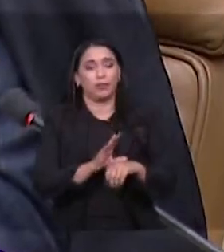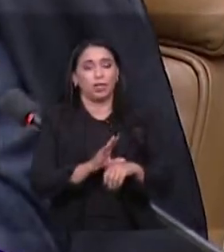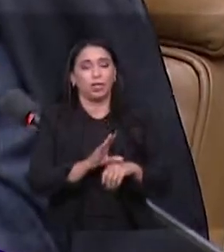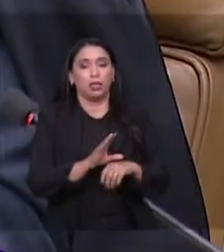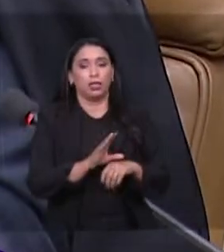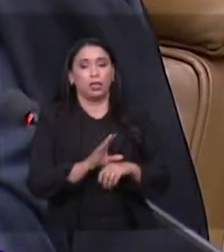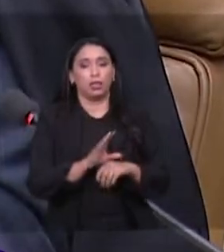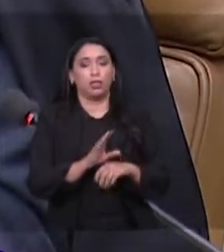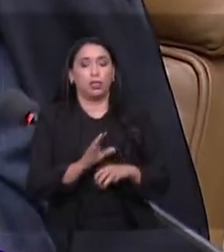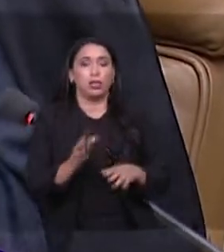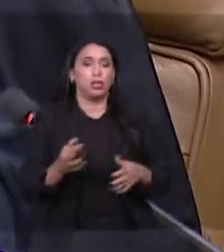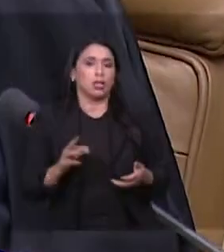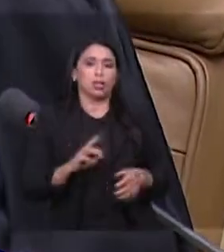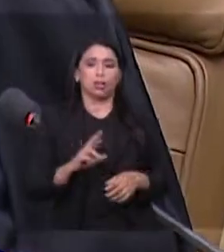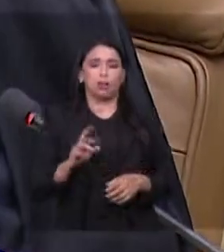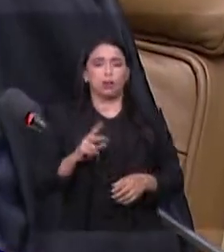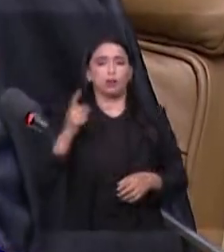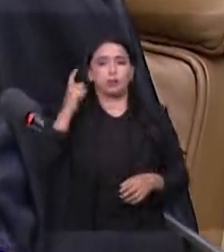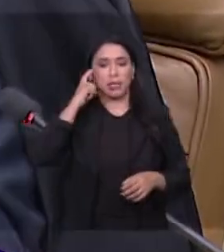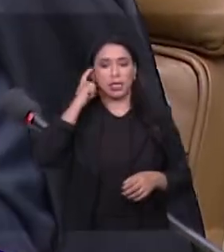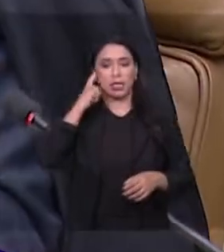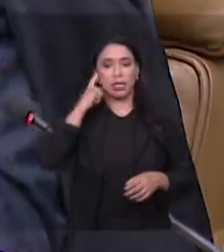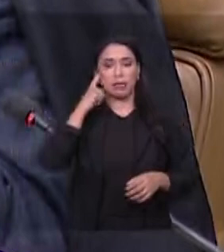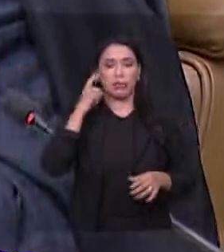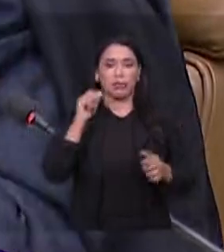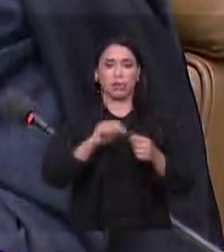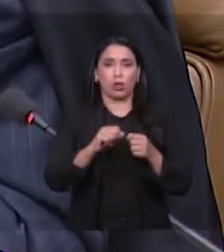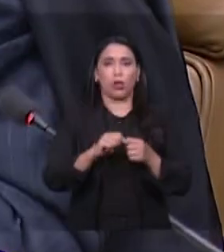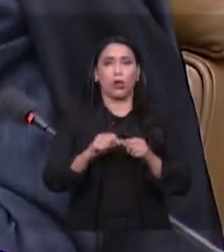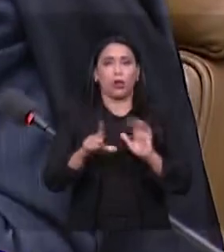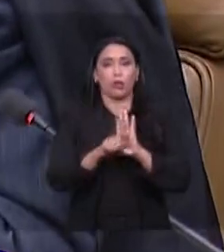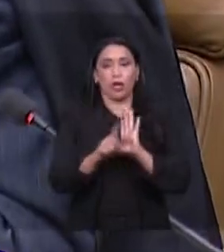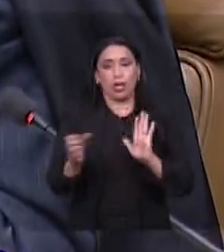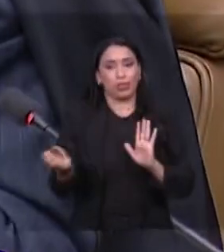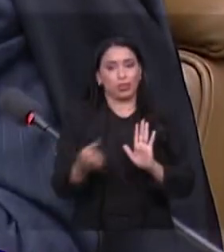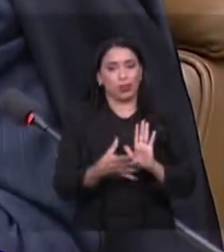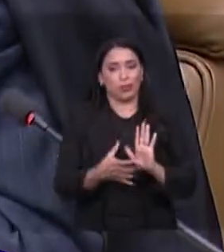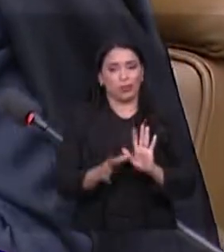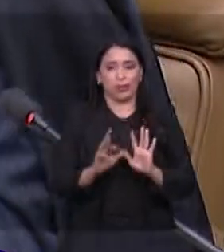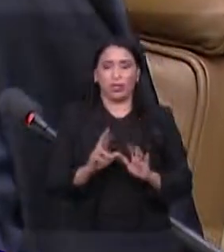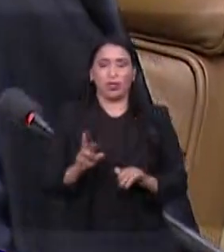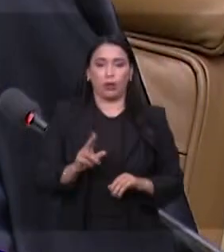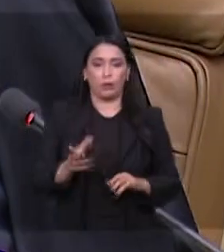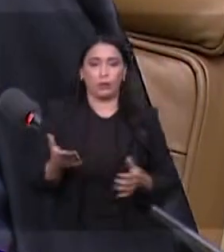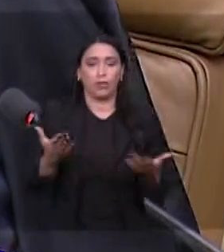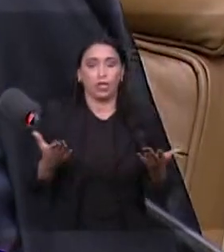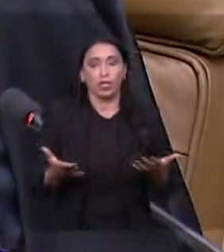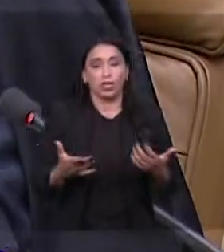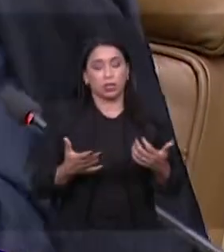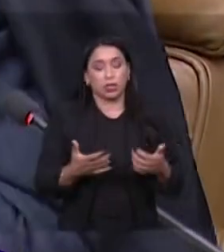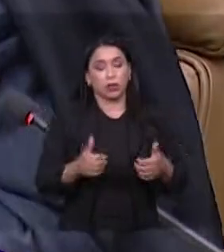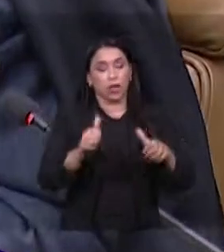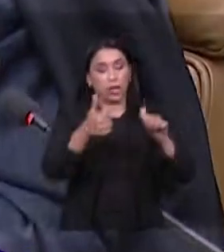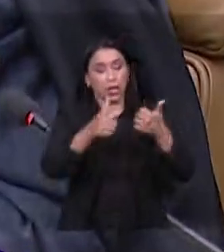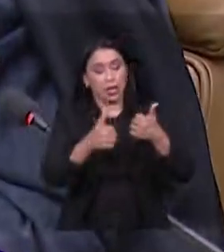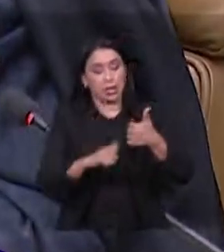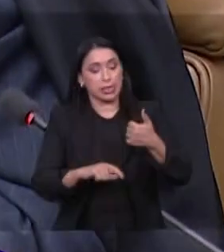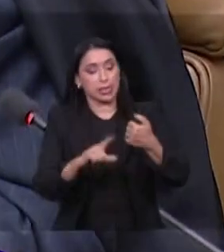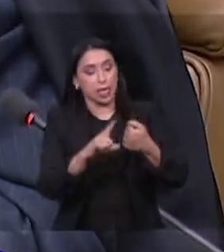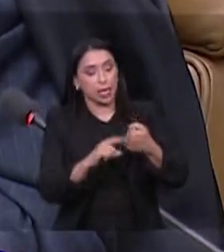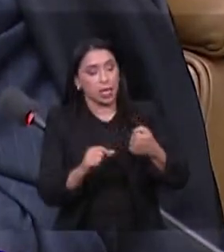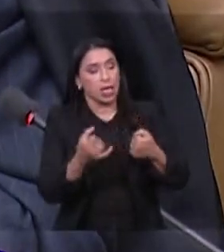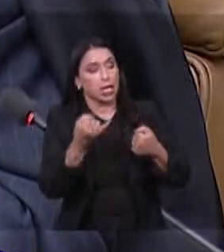passaria pela cabeça escrever uma nova lei. De modo que o exame dos dispositivos é esse dispositivo é ou